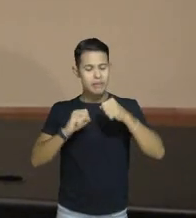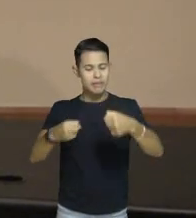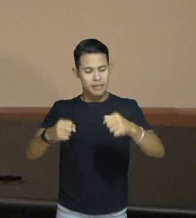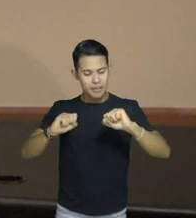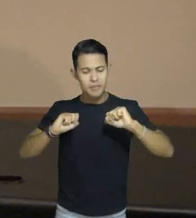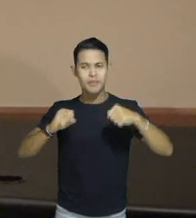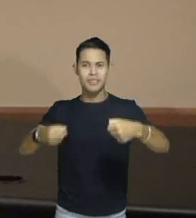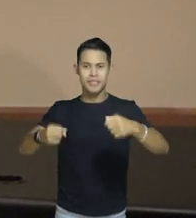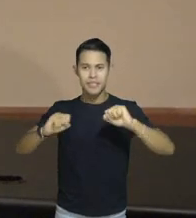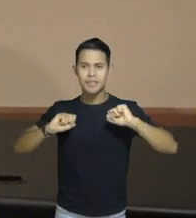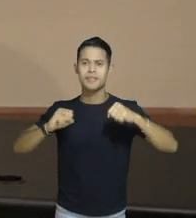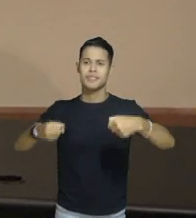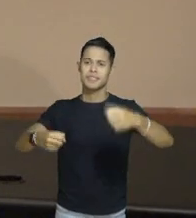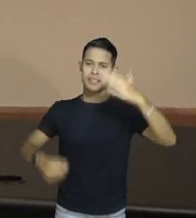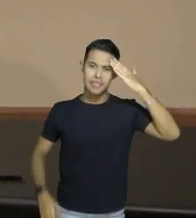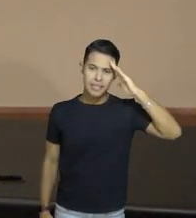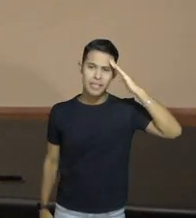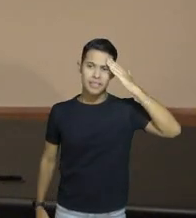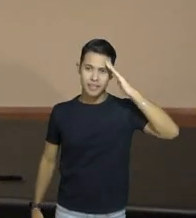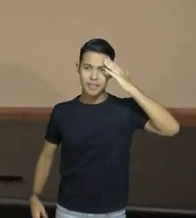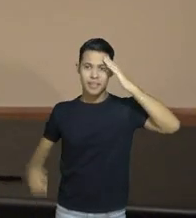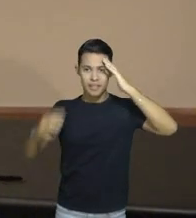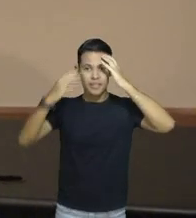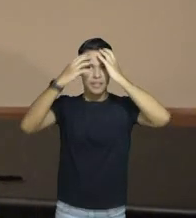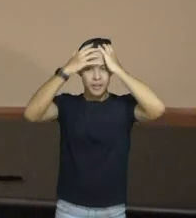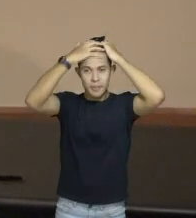esforçando para entender, para processar. Chega uma hora,